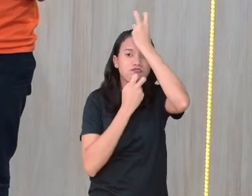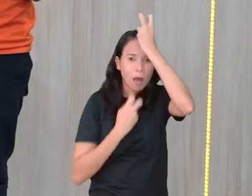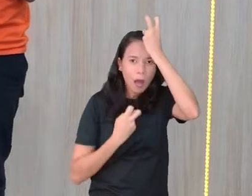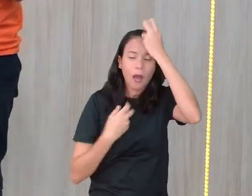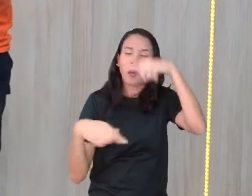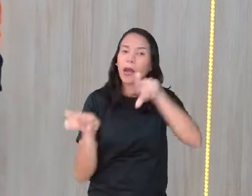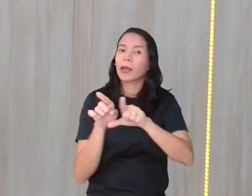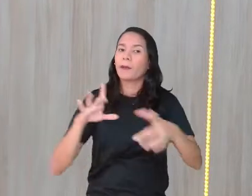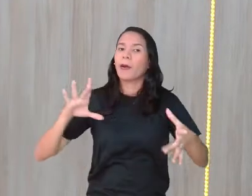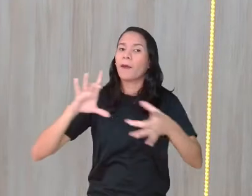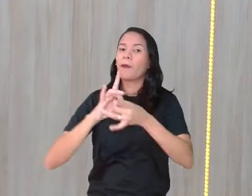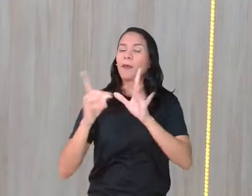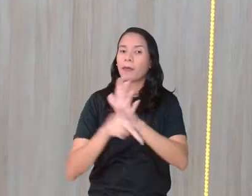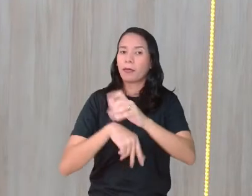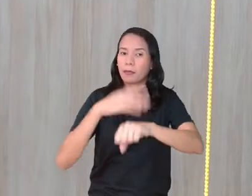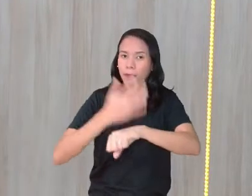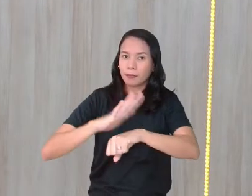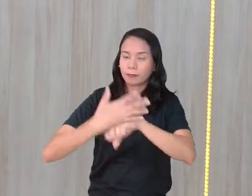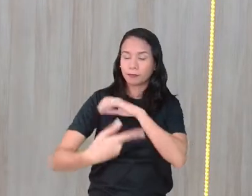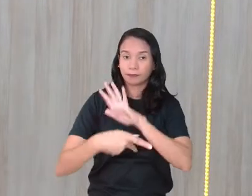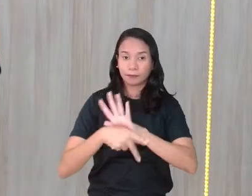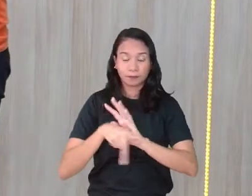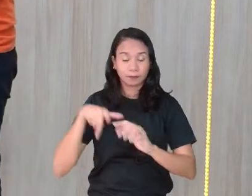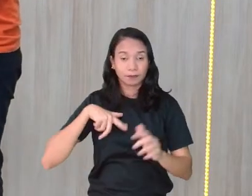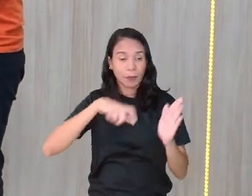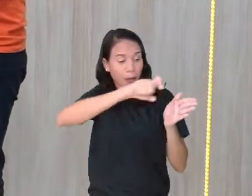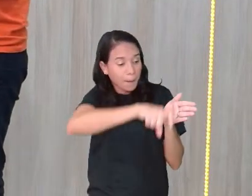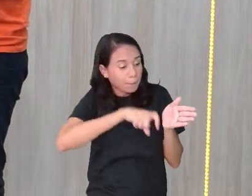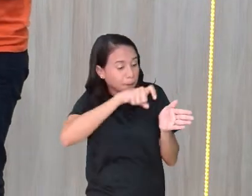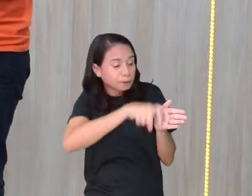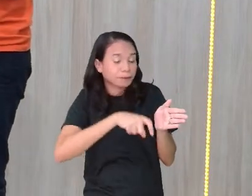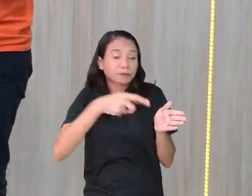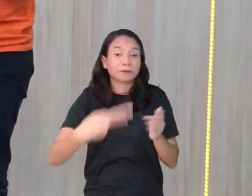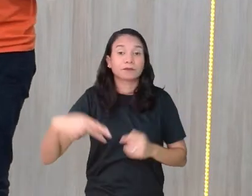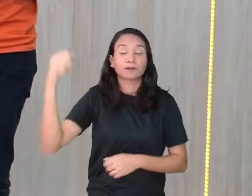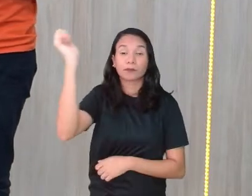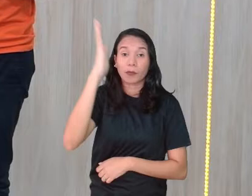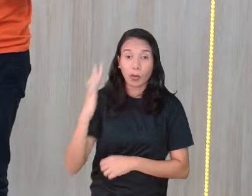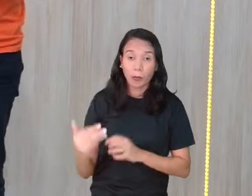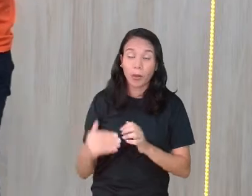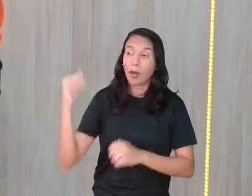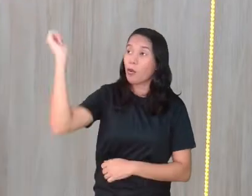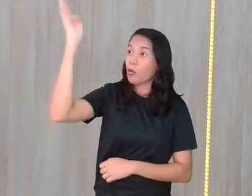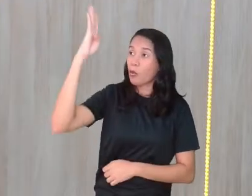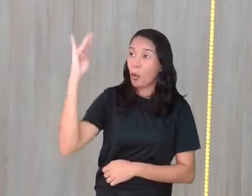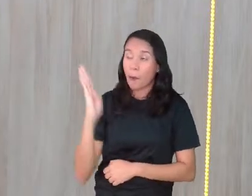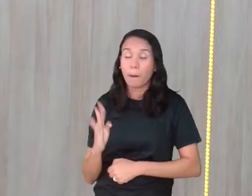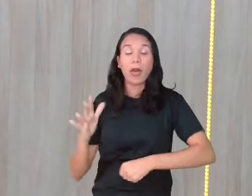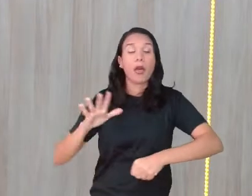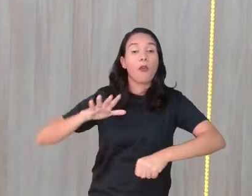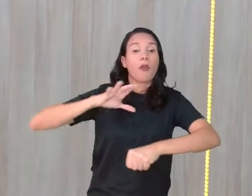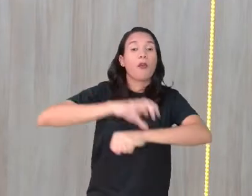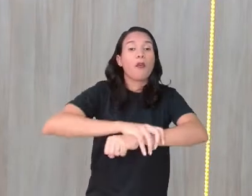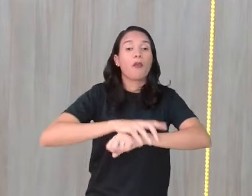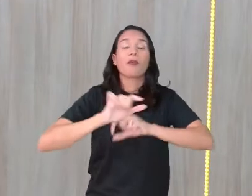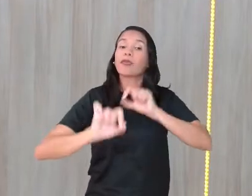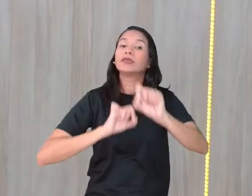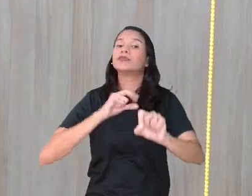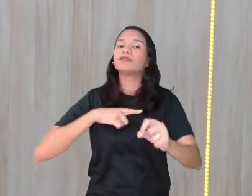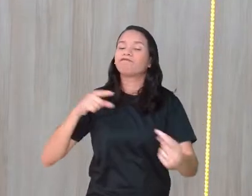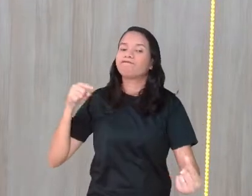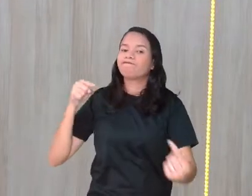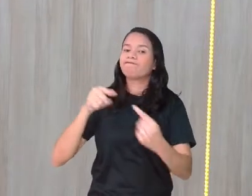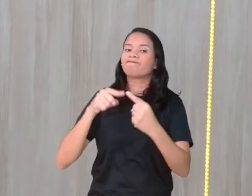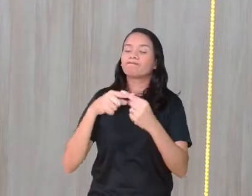atividade pecuária, tá? Então, o Brasil colônia, né, primeira coisa, né, o Brasil colônia ele vai